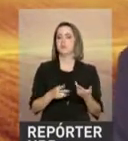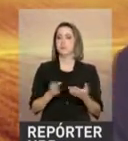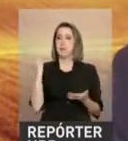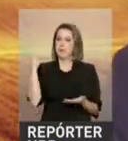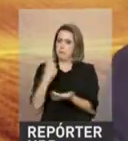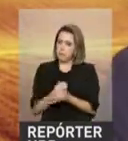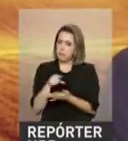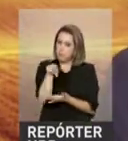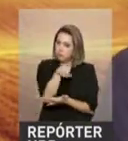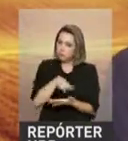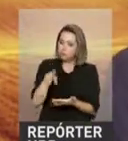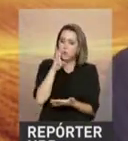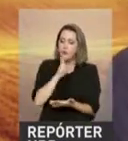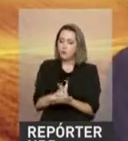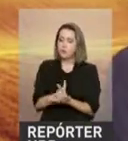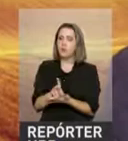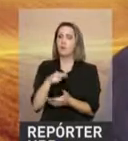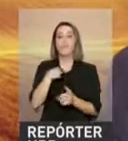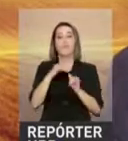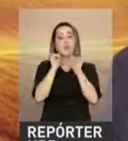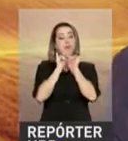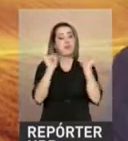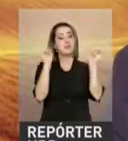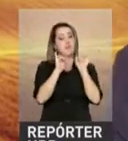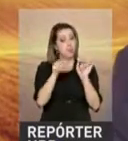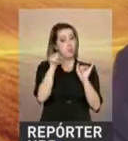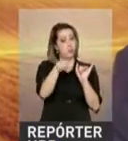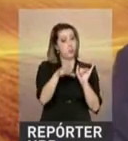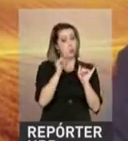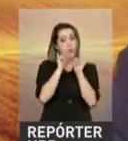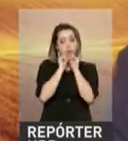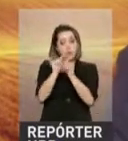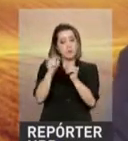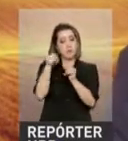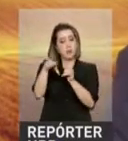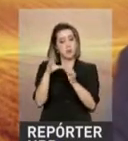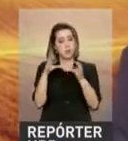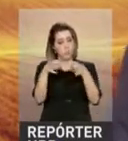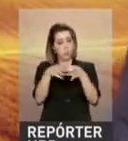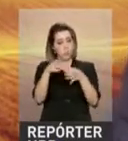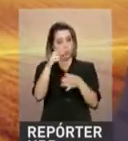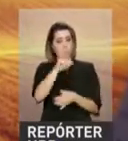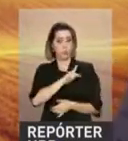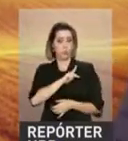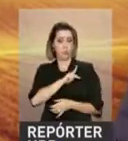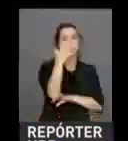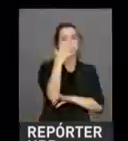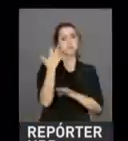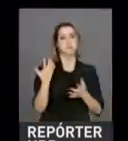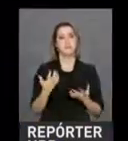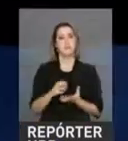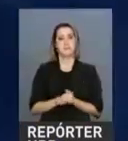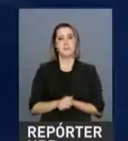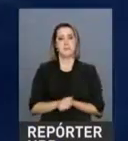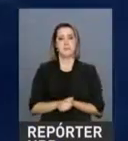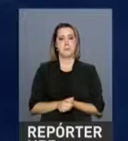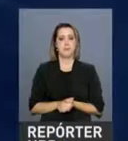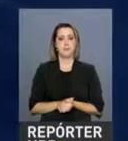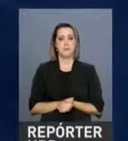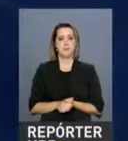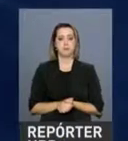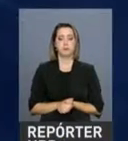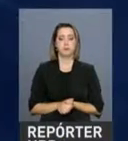crimes, serão compartilhados com a Polícia Federal e com o Ministério Público Federal.